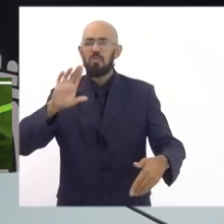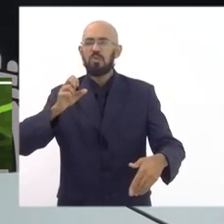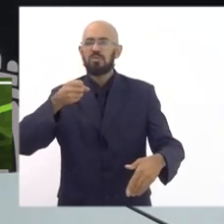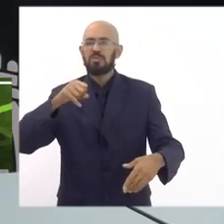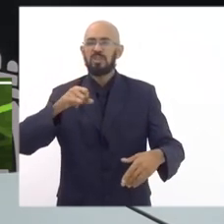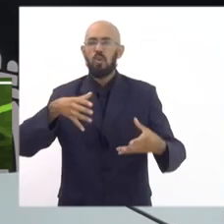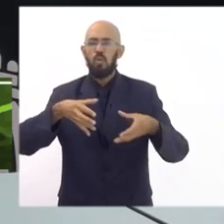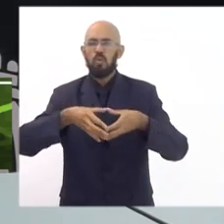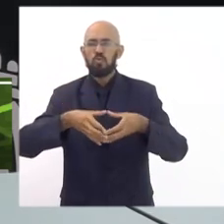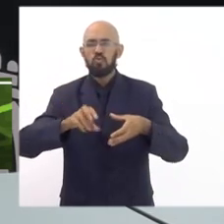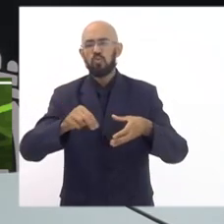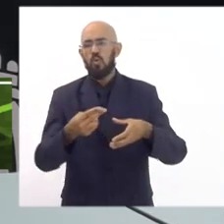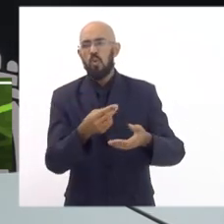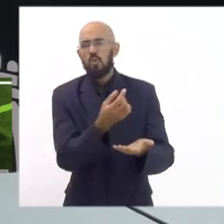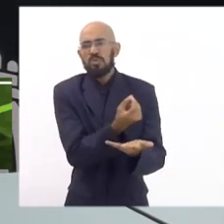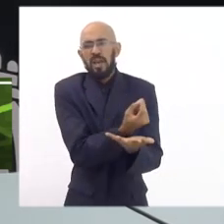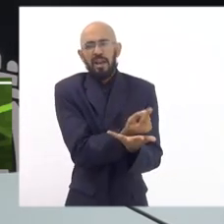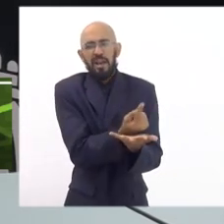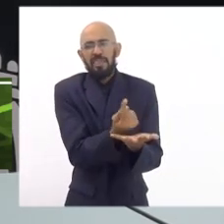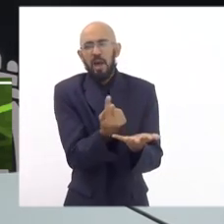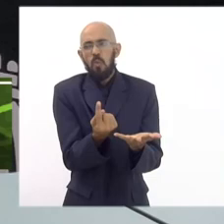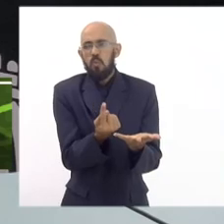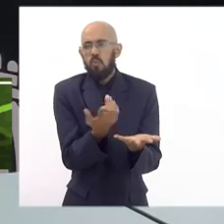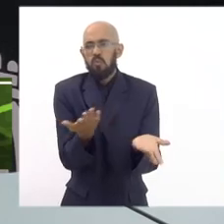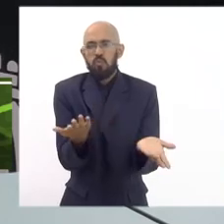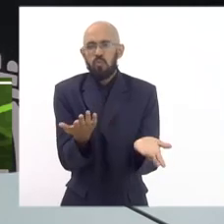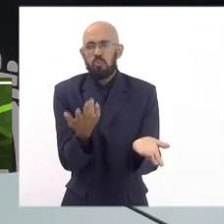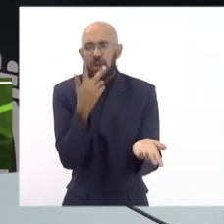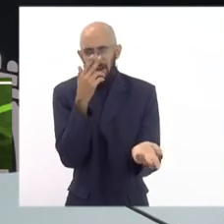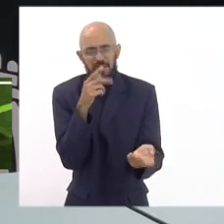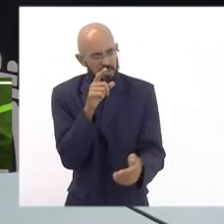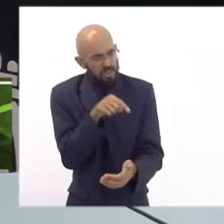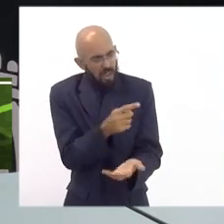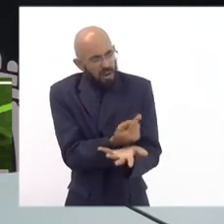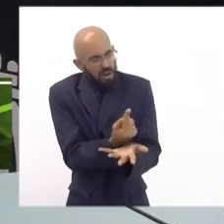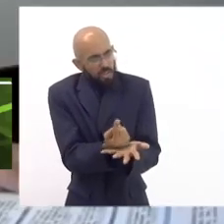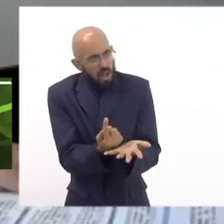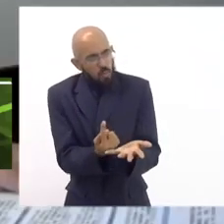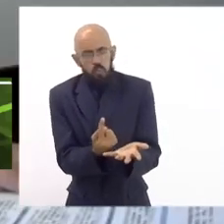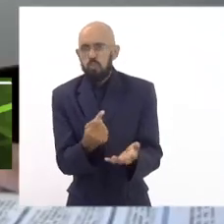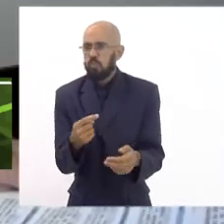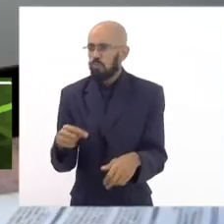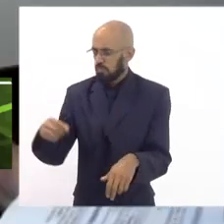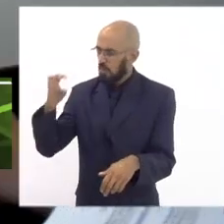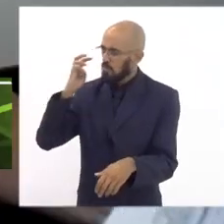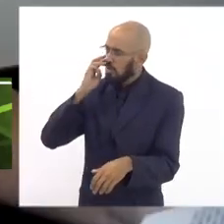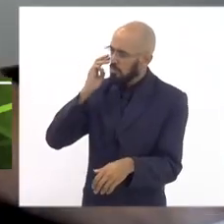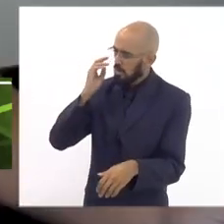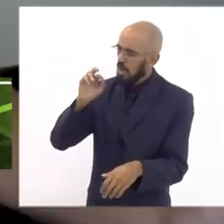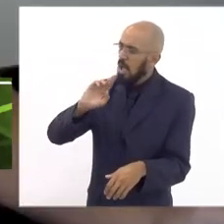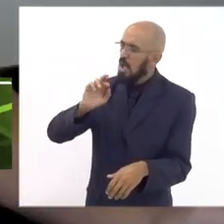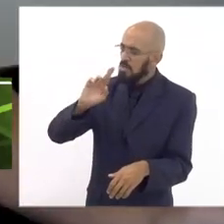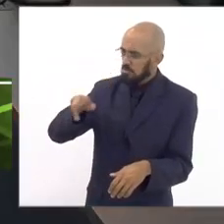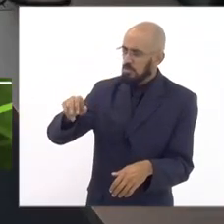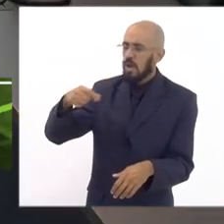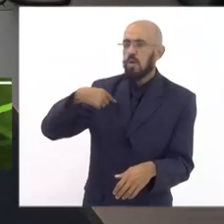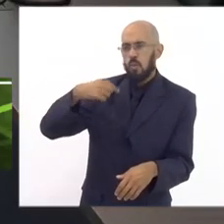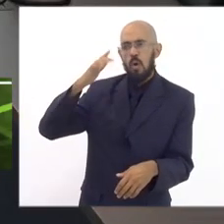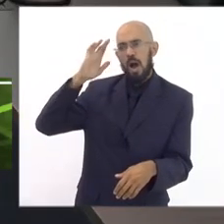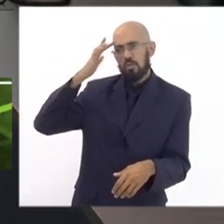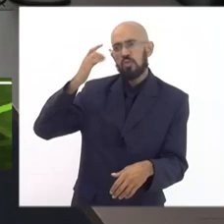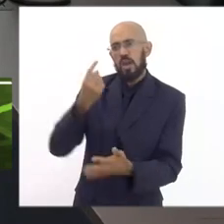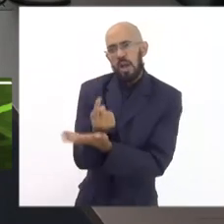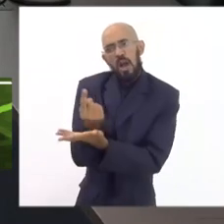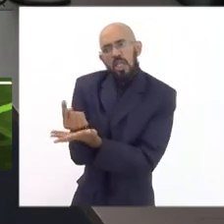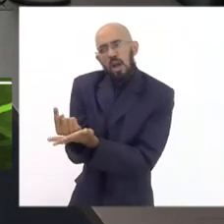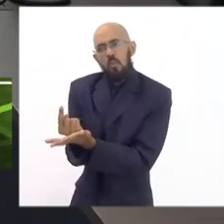indo um a um, não lembro mais. Eu acho que está indo acho que está indo um a um. Está indo um a um. Sustento a necessidade de ida para o INEPAC. Eu